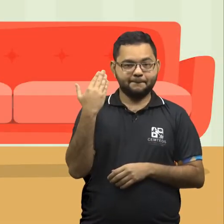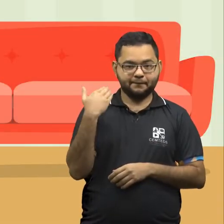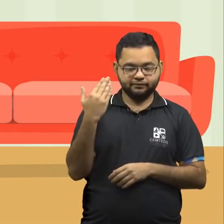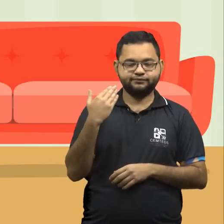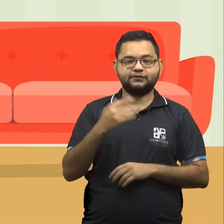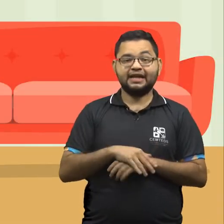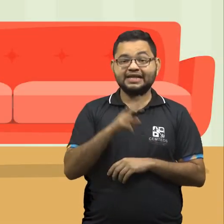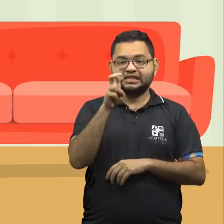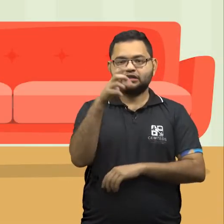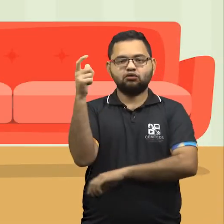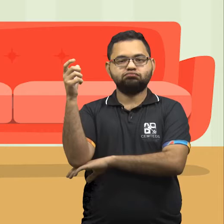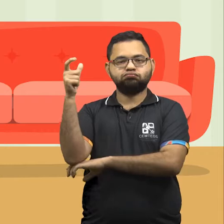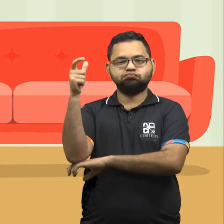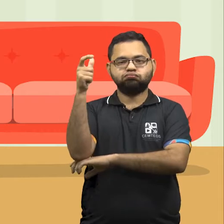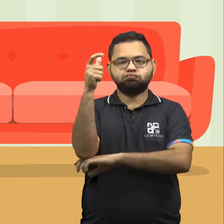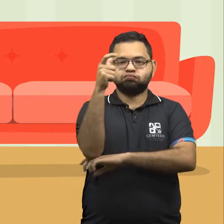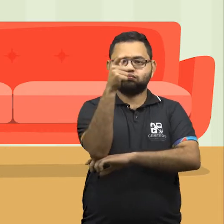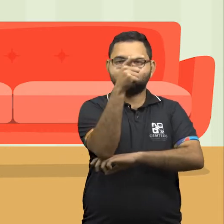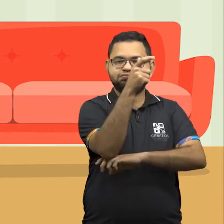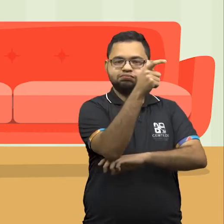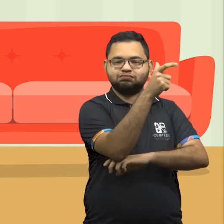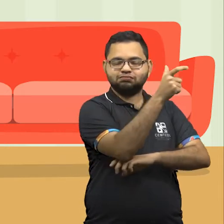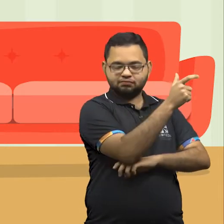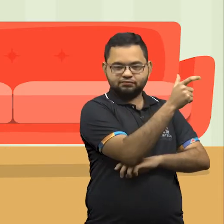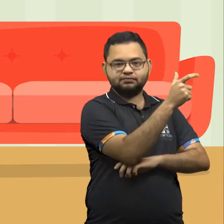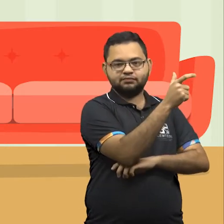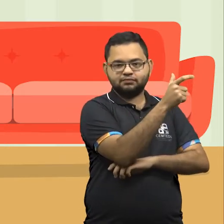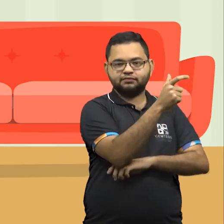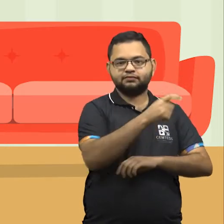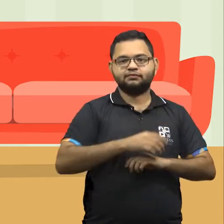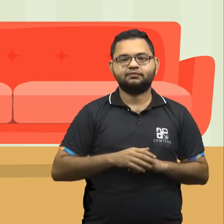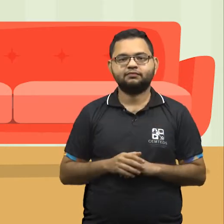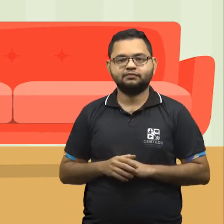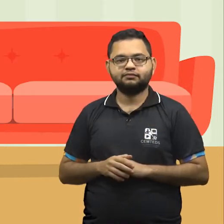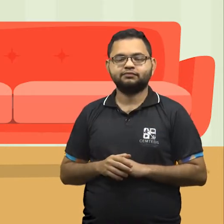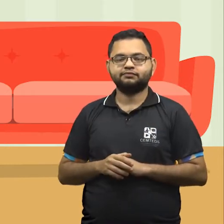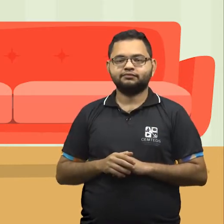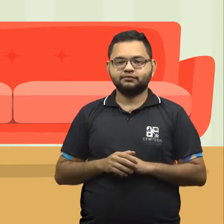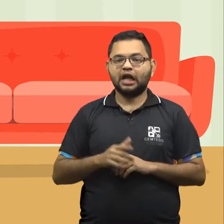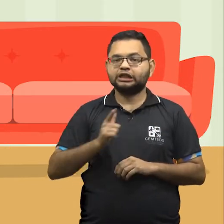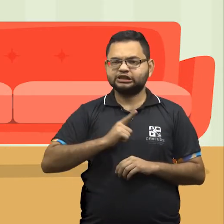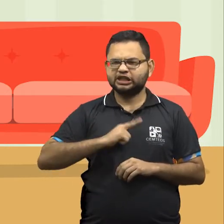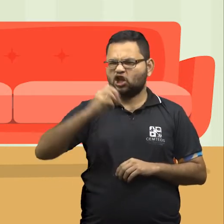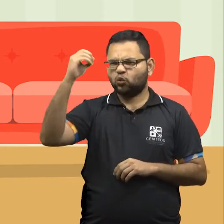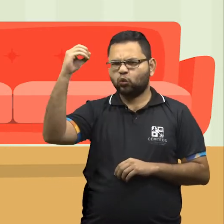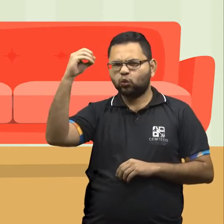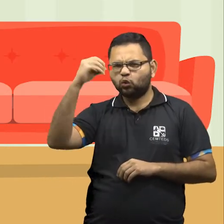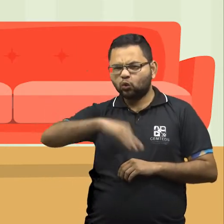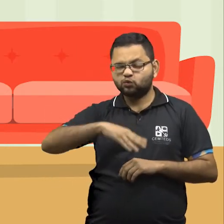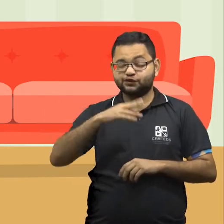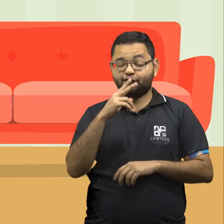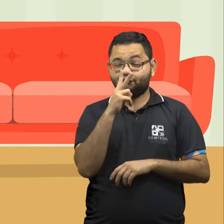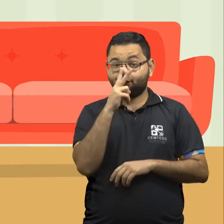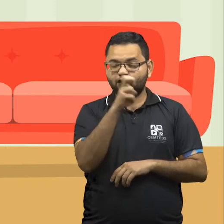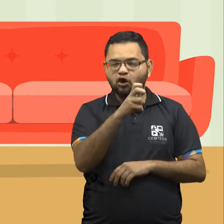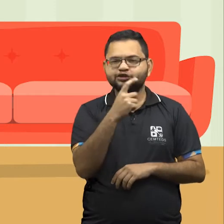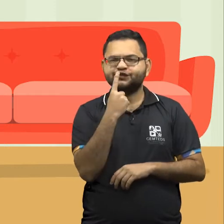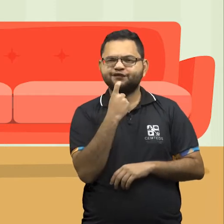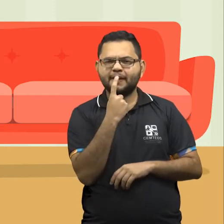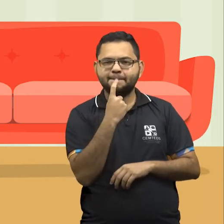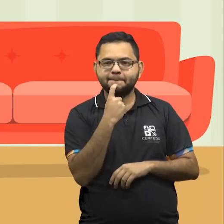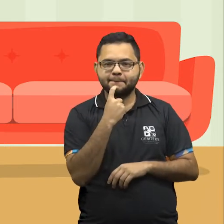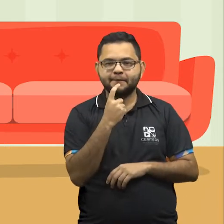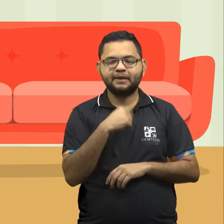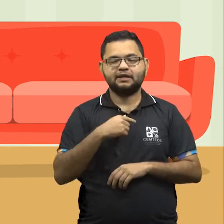5 objetos voadores não identificados, libertando uma fantástica luminosidade avermelhada,